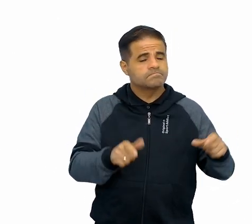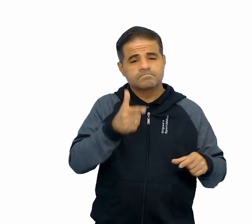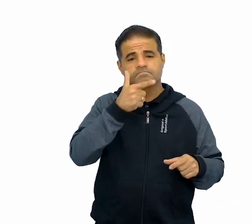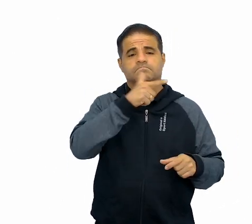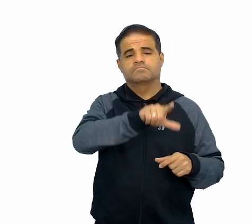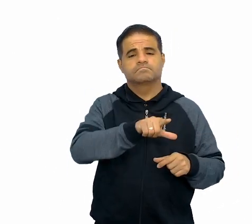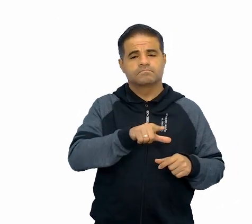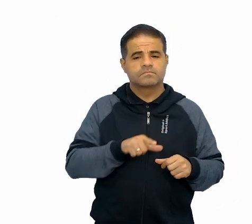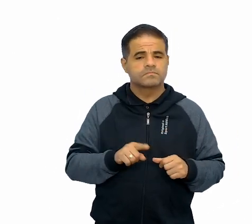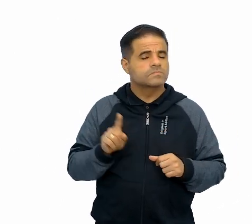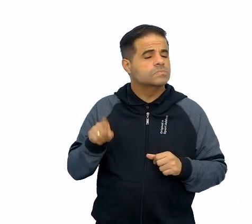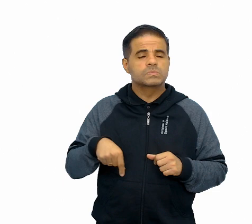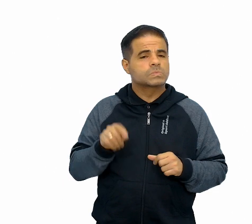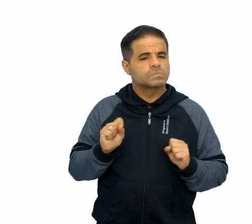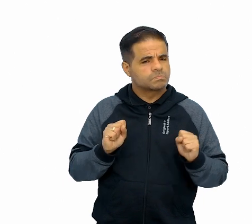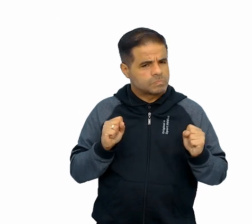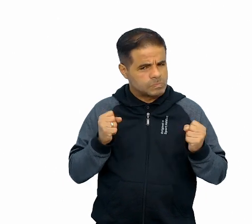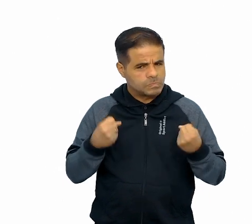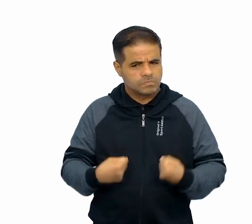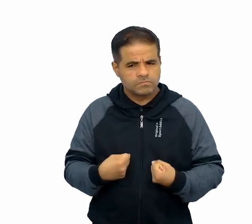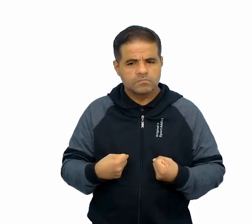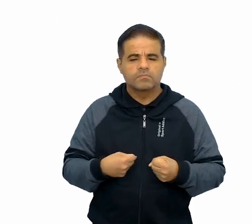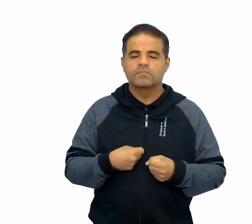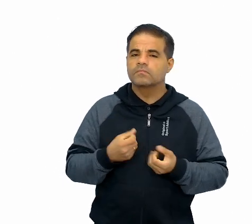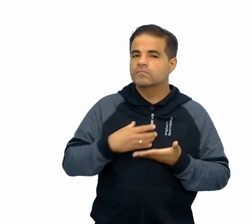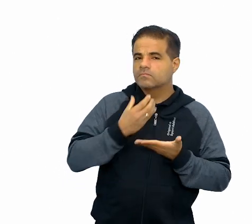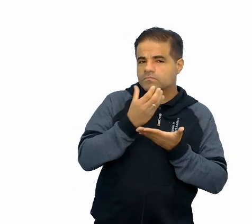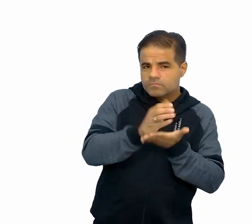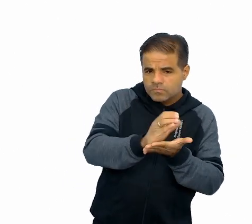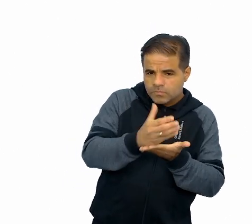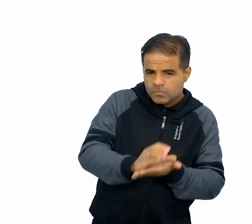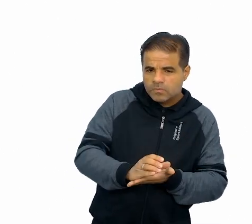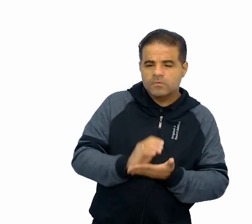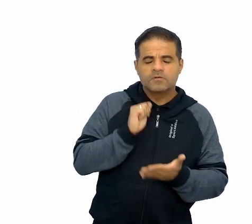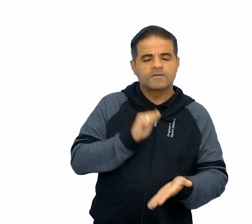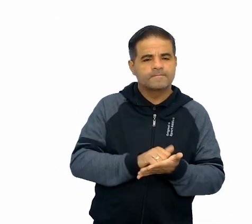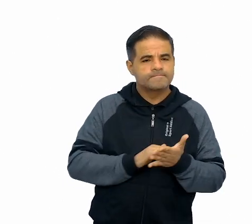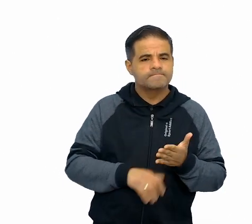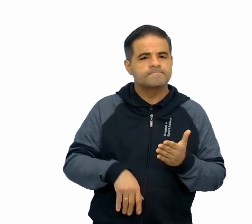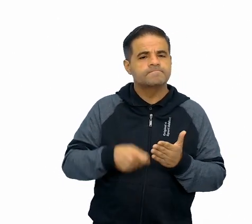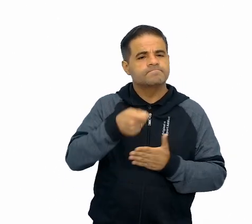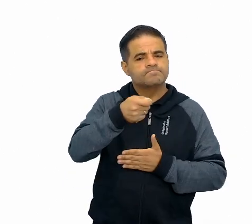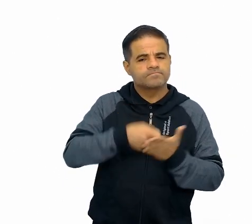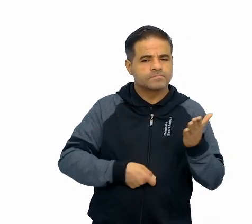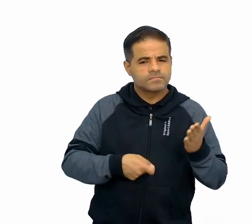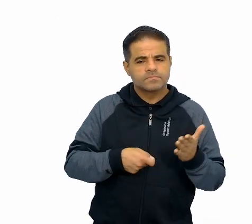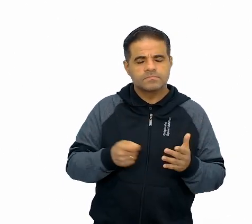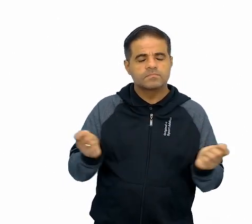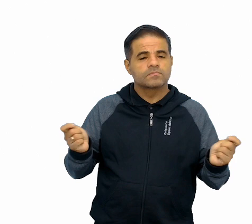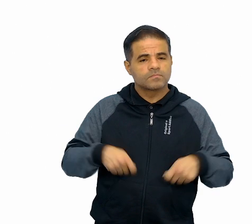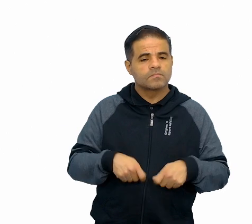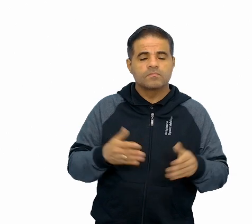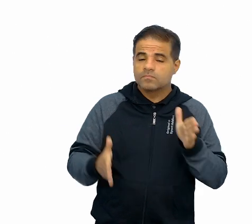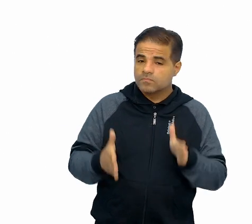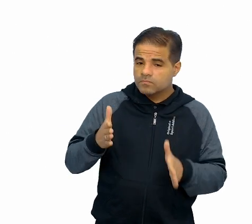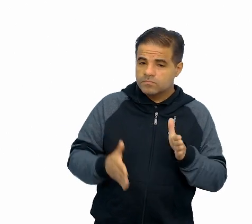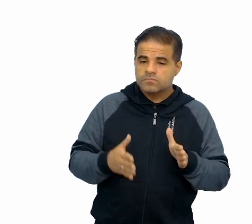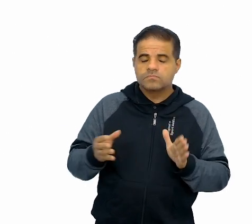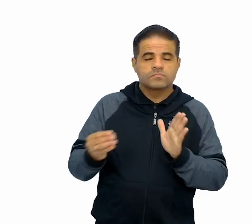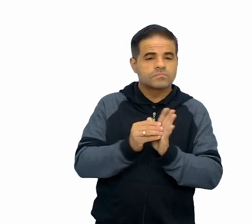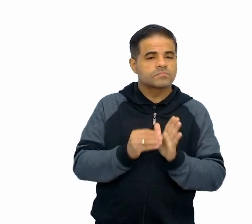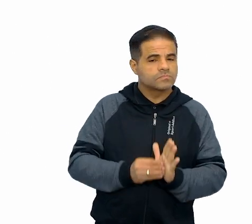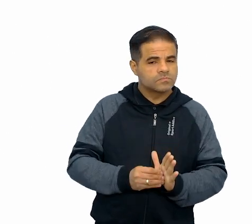consigam se esforçar para atribuir o significado às partes escritas, que nesse momento sejam